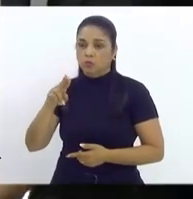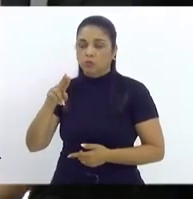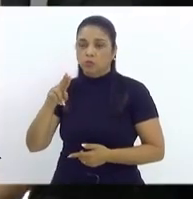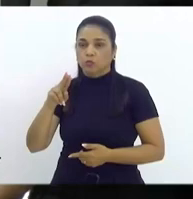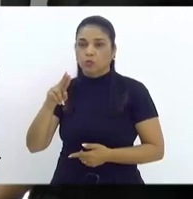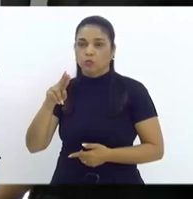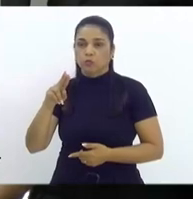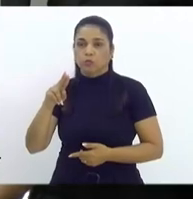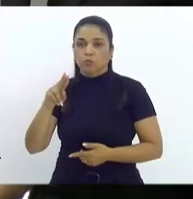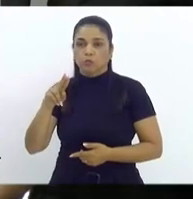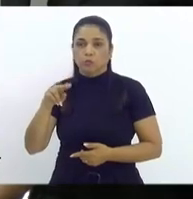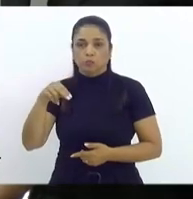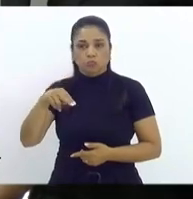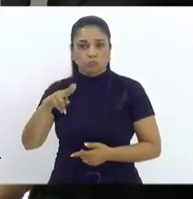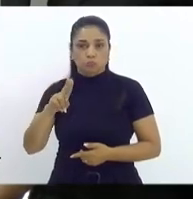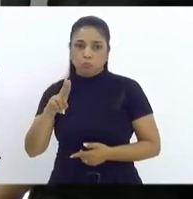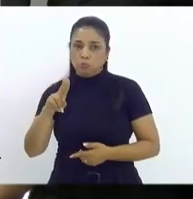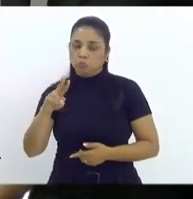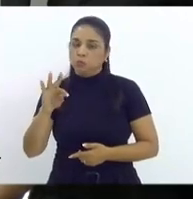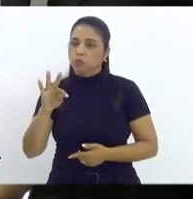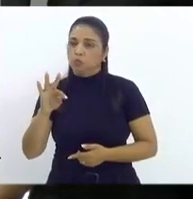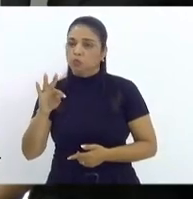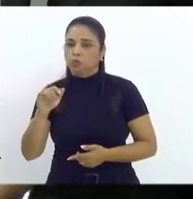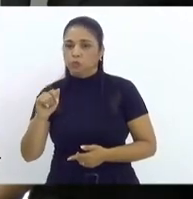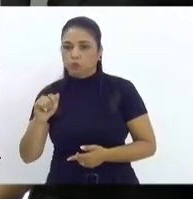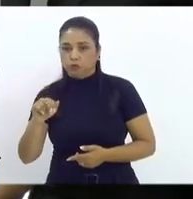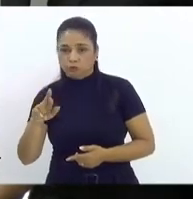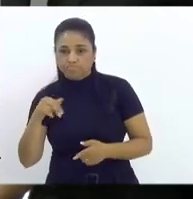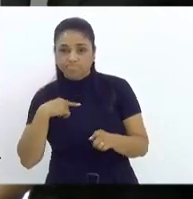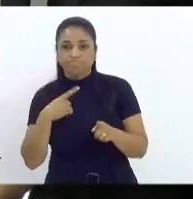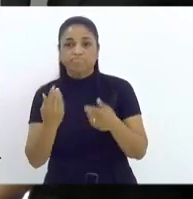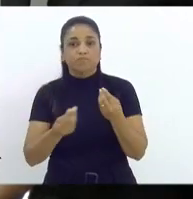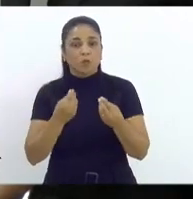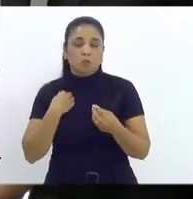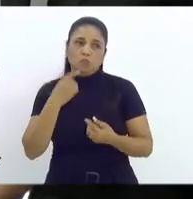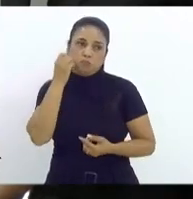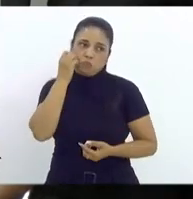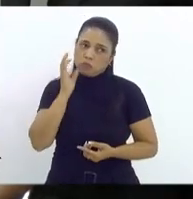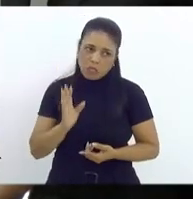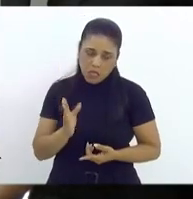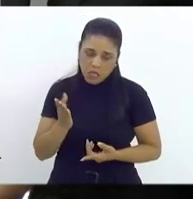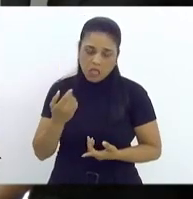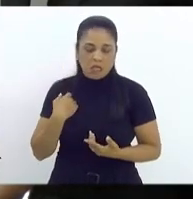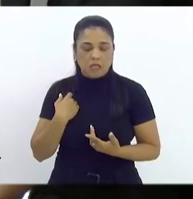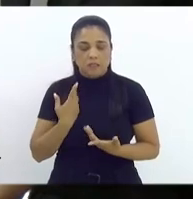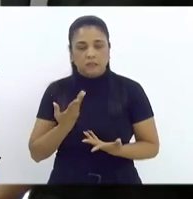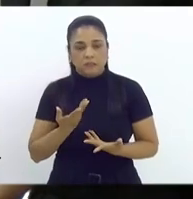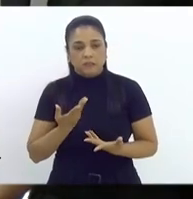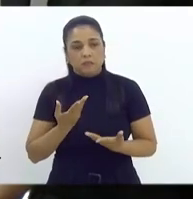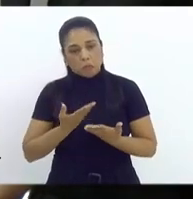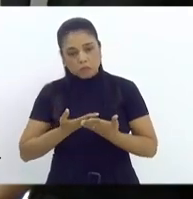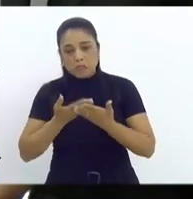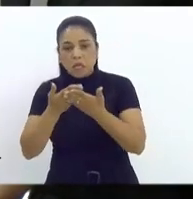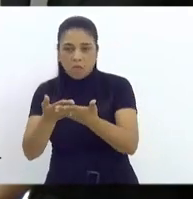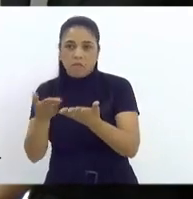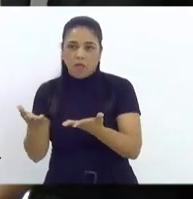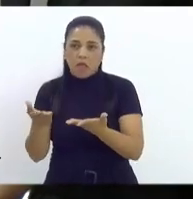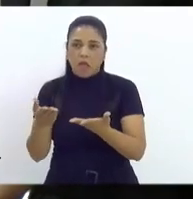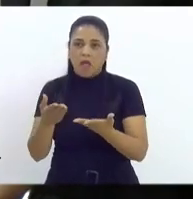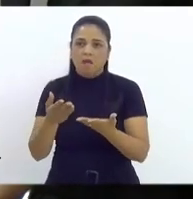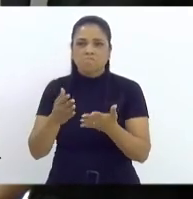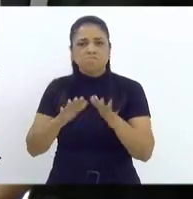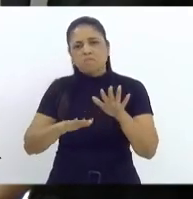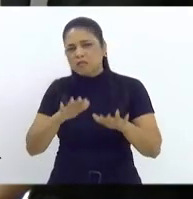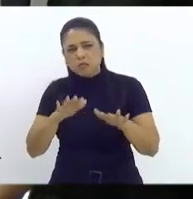mas eu prefiro não contar com a minha memória. E aí a gente pode encaminhar... Aproximadamente, presidente, ainda que não seja um